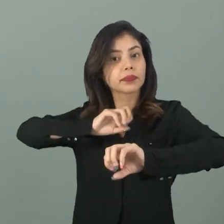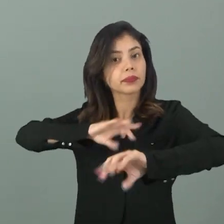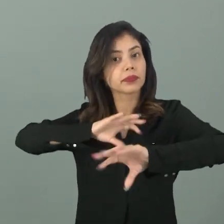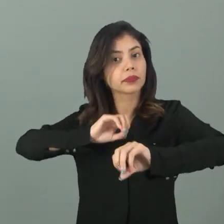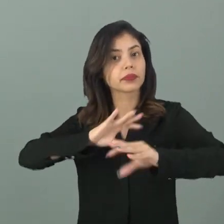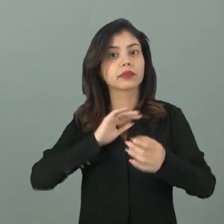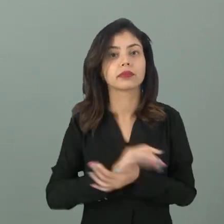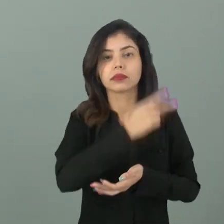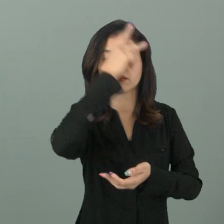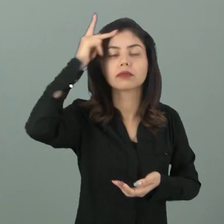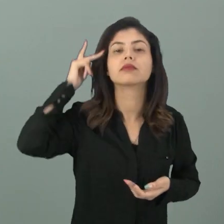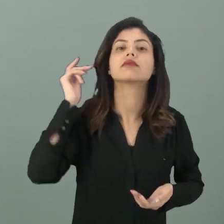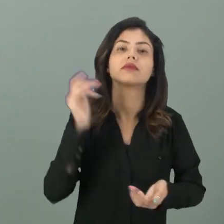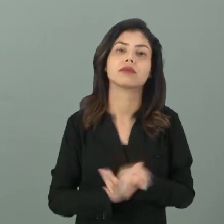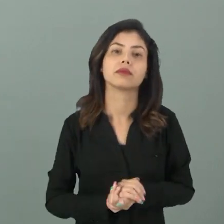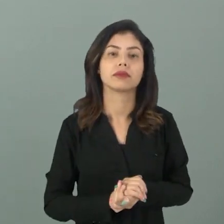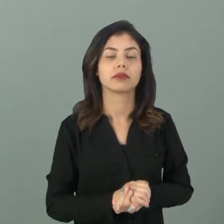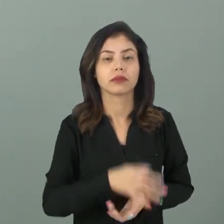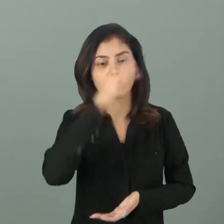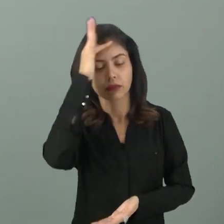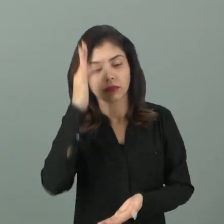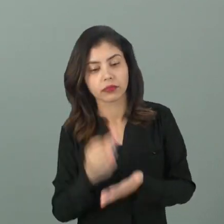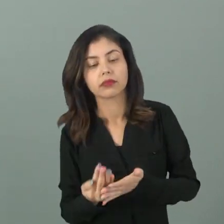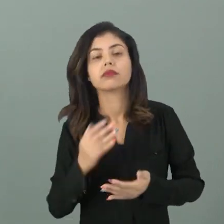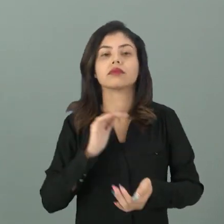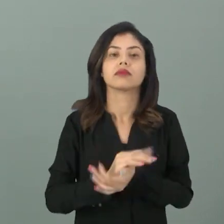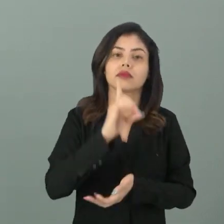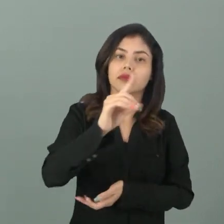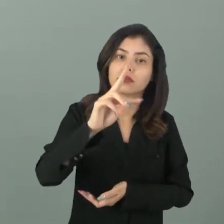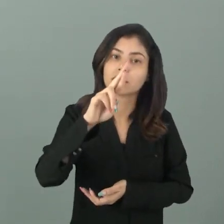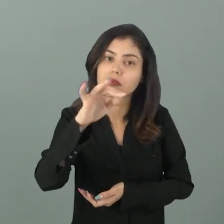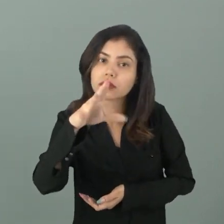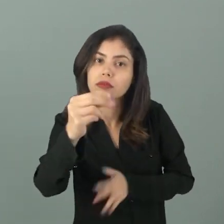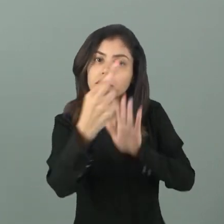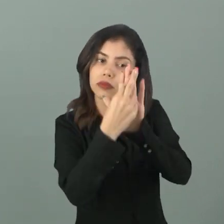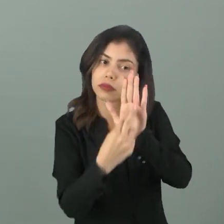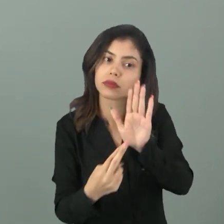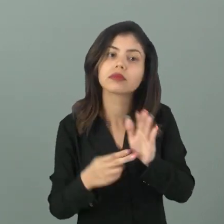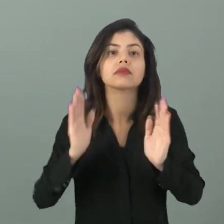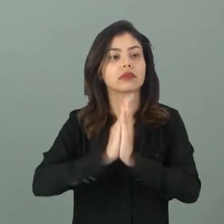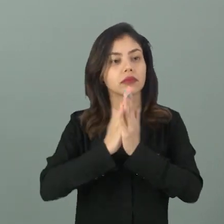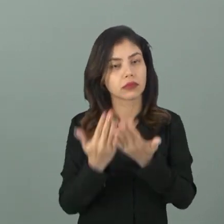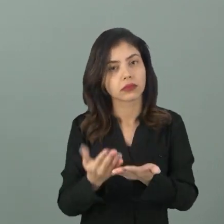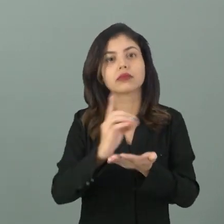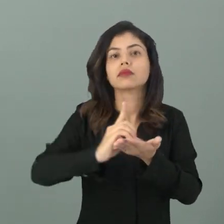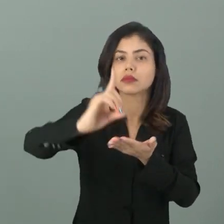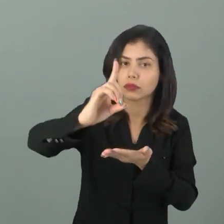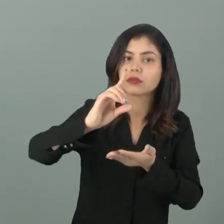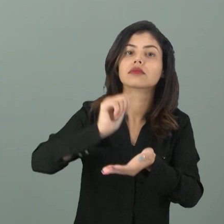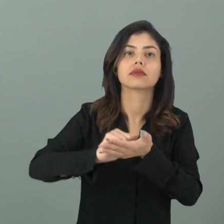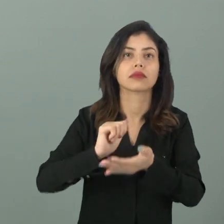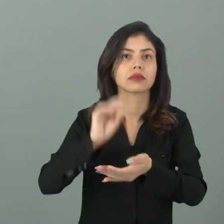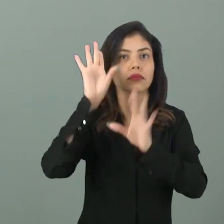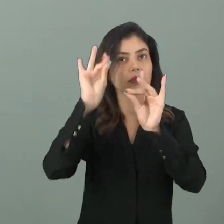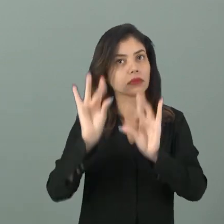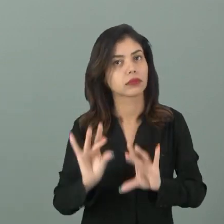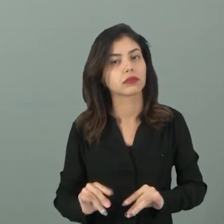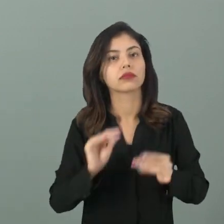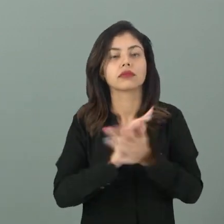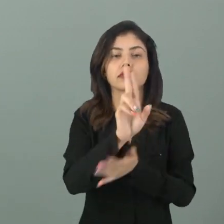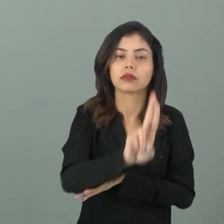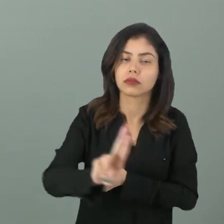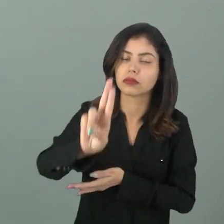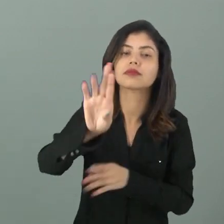ensinar para os seus fiéis, né, a respeito das suas doutrinas, a respeito das histórias bíblicas, né, e fez uso